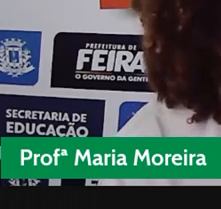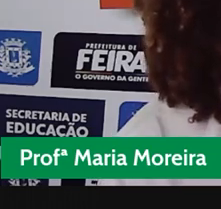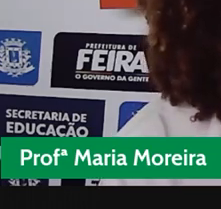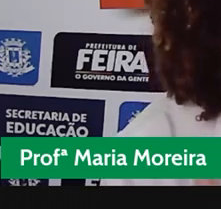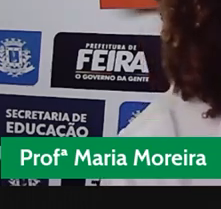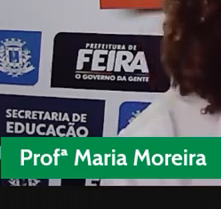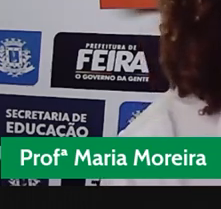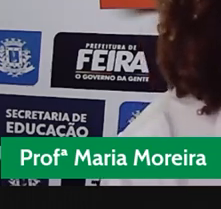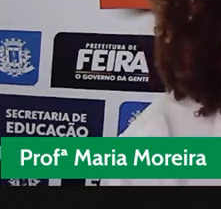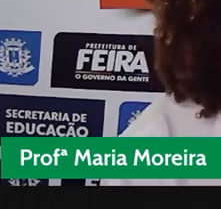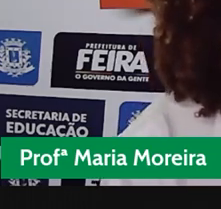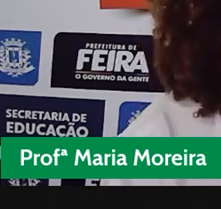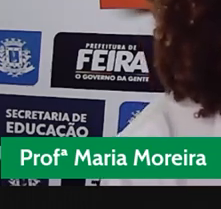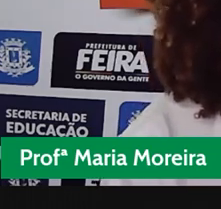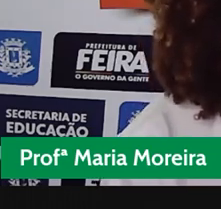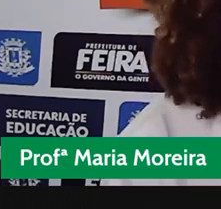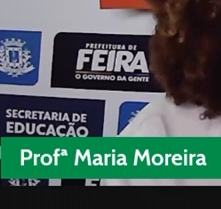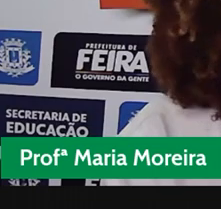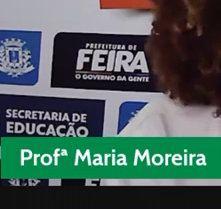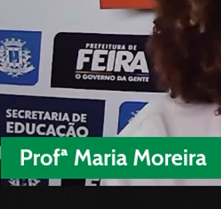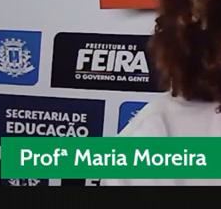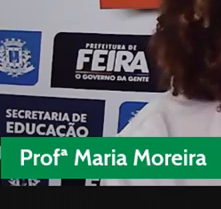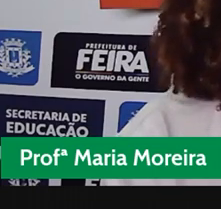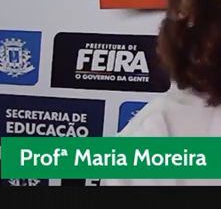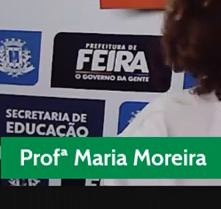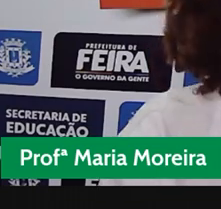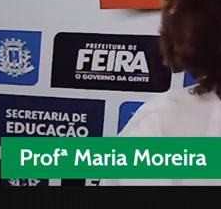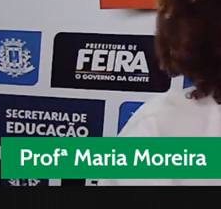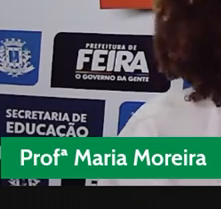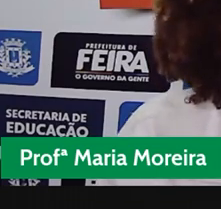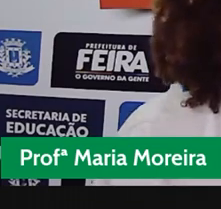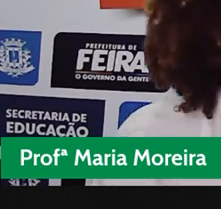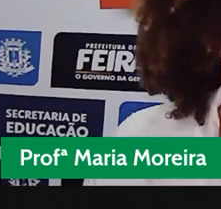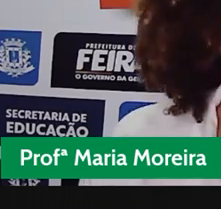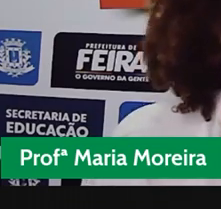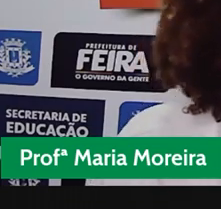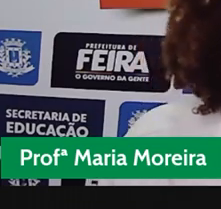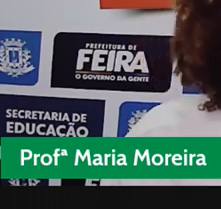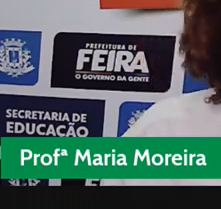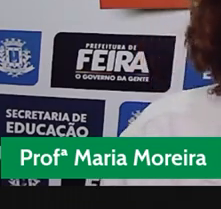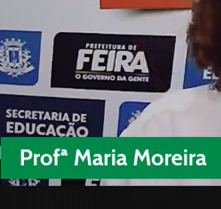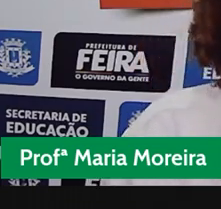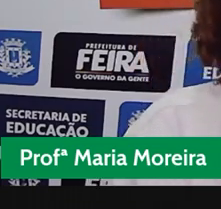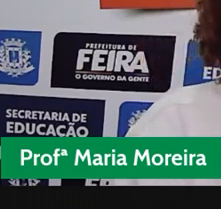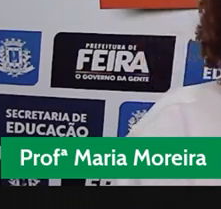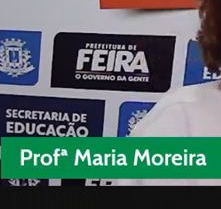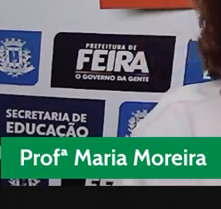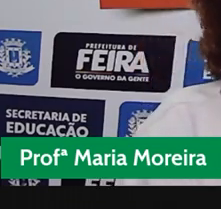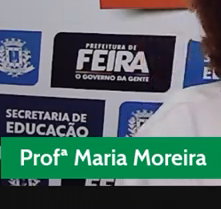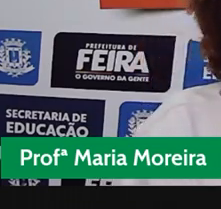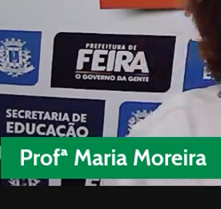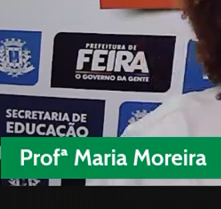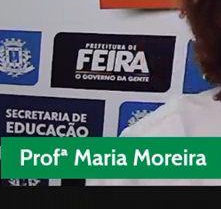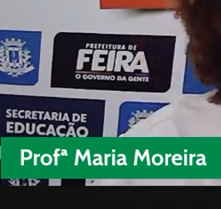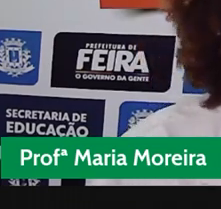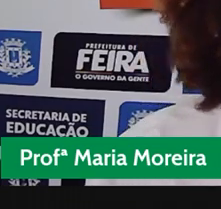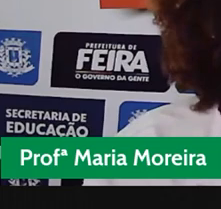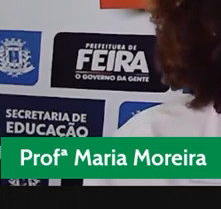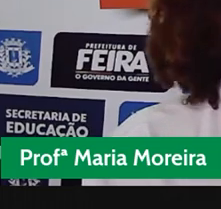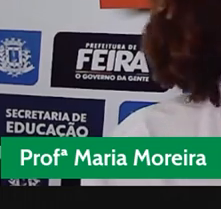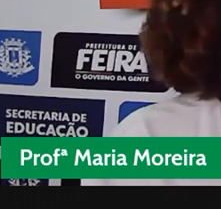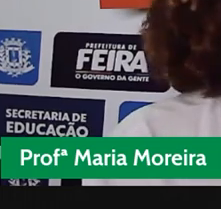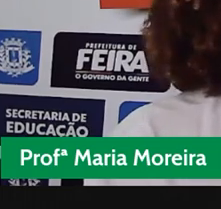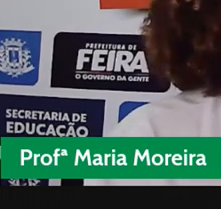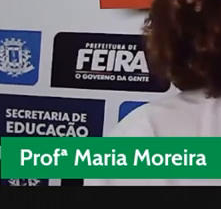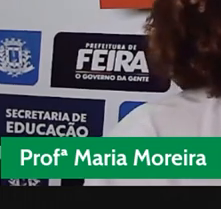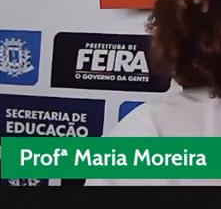uma pegada de 15 anos depois dançar valsa uma coisa bem assim sabe porque 150 né não pro Vânia Pois é né só